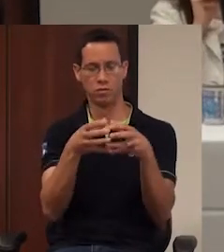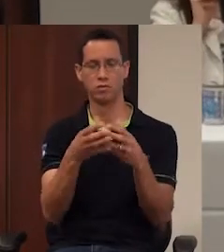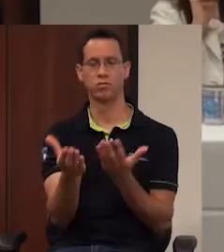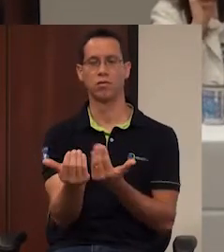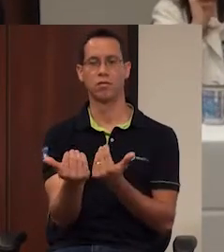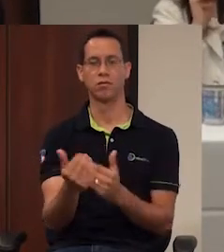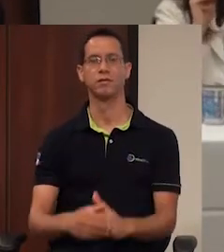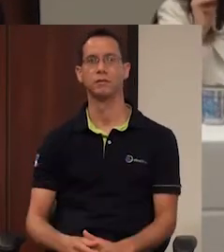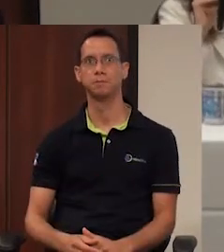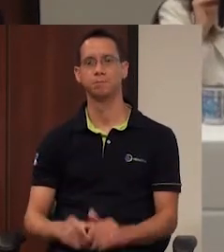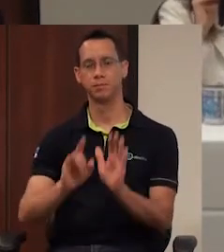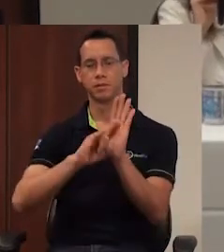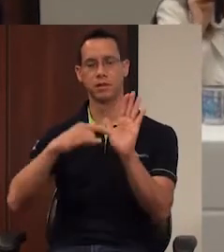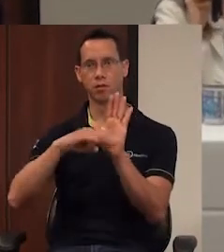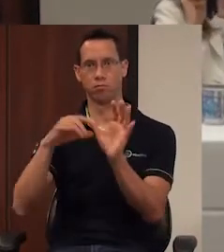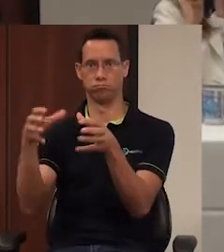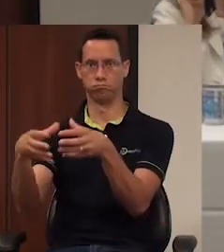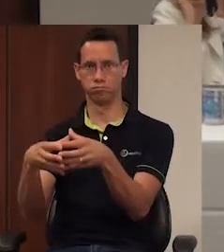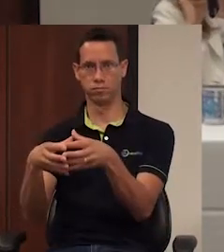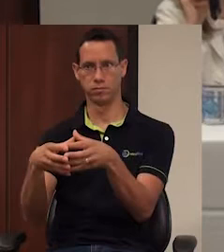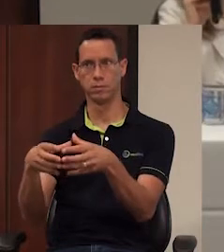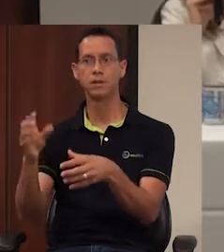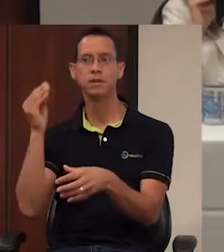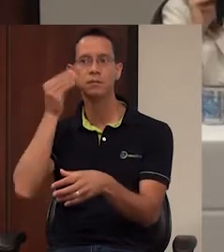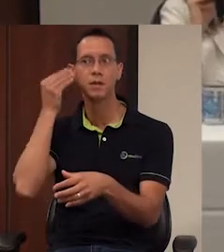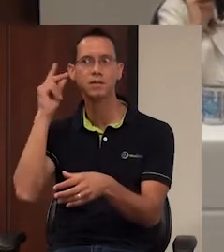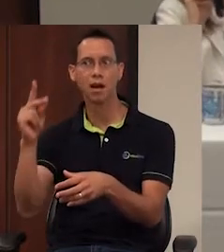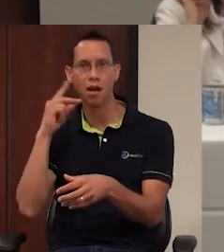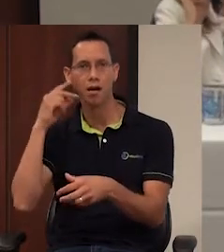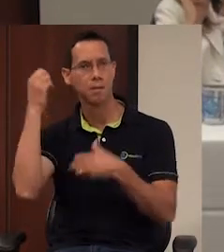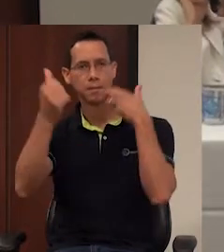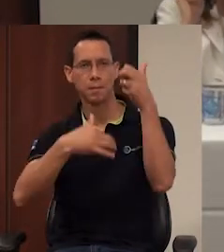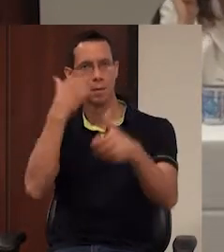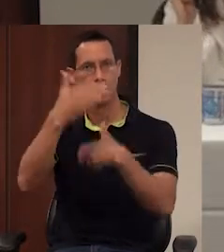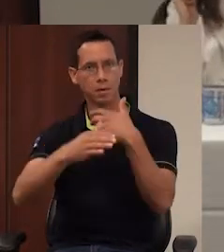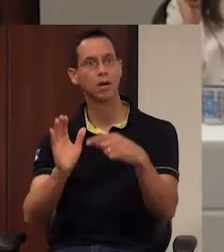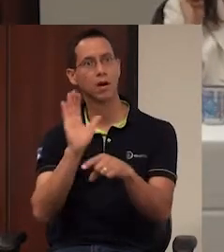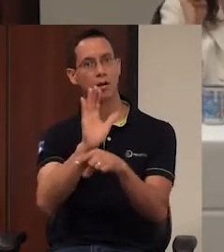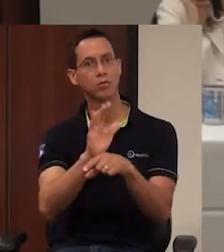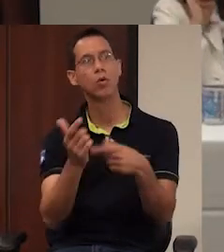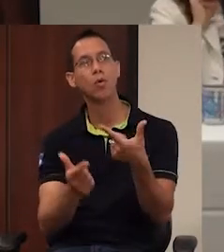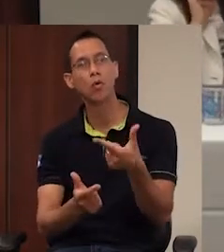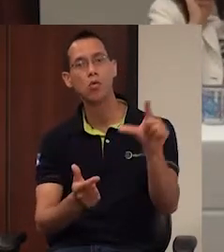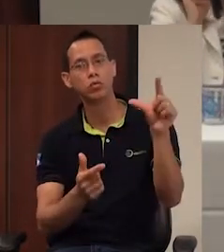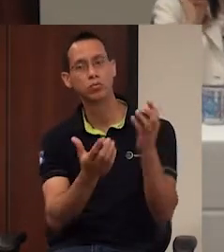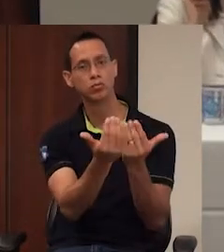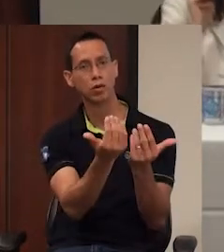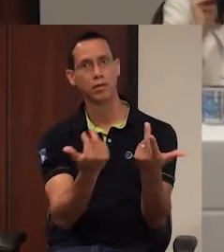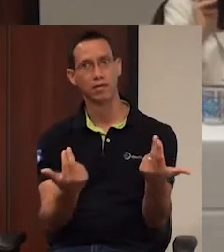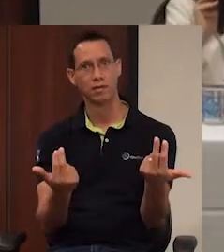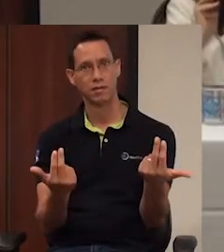jovens com síndrome de Down que contam suas experiências, eles ajudam, em última análise, outros jovens a passar por